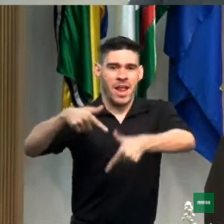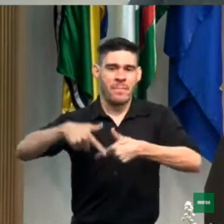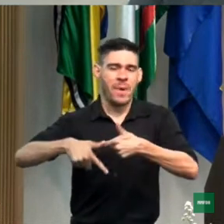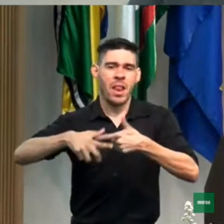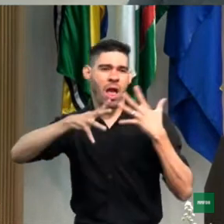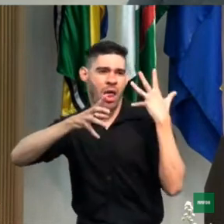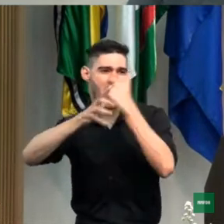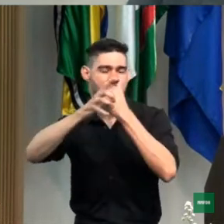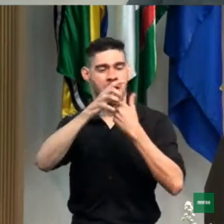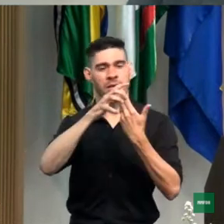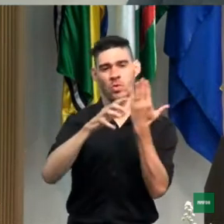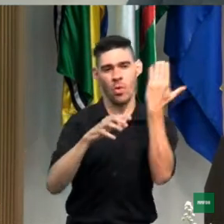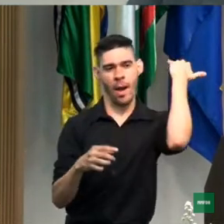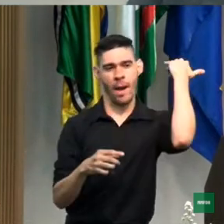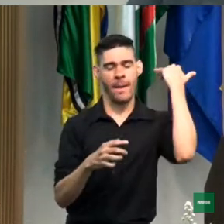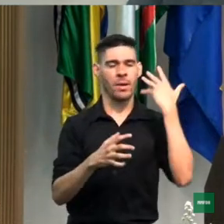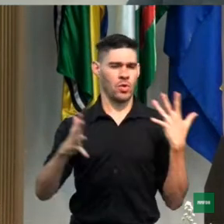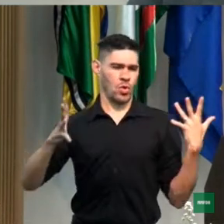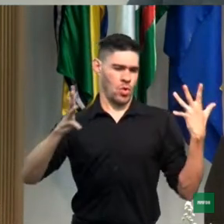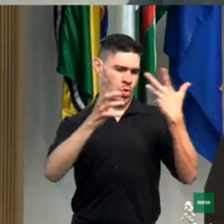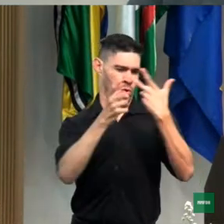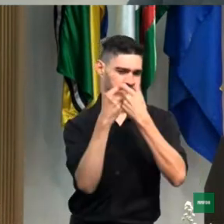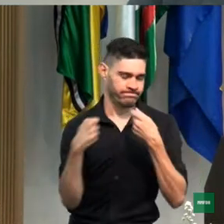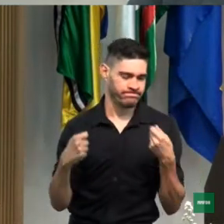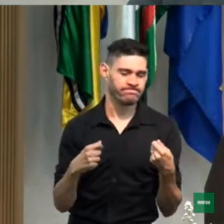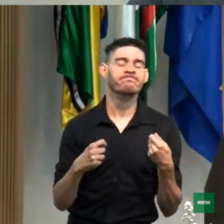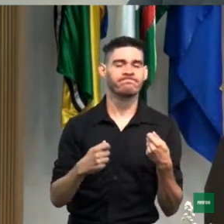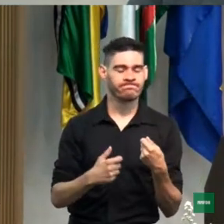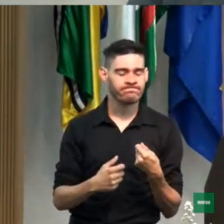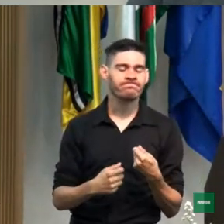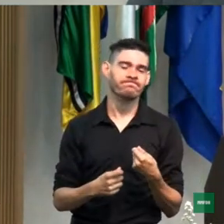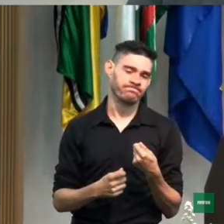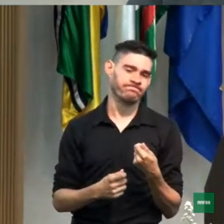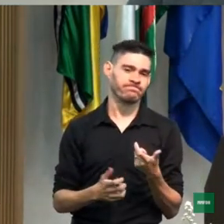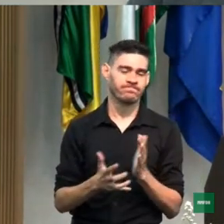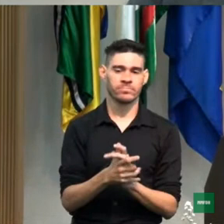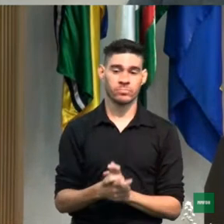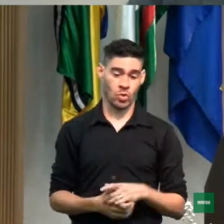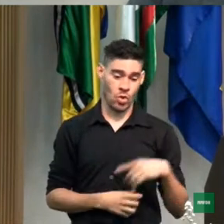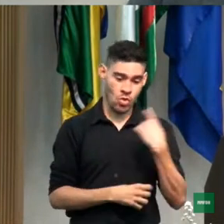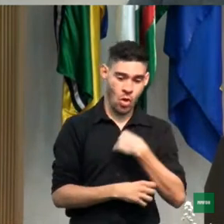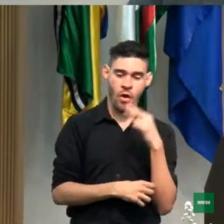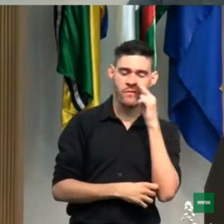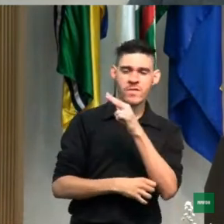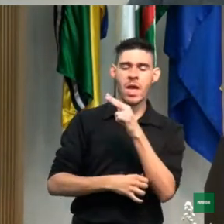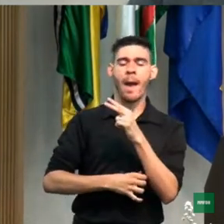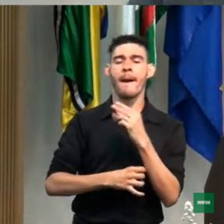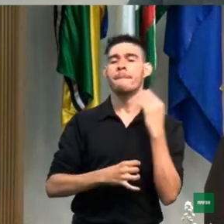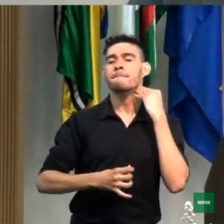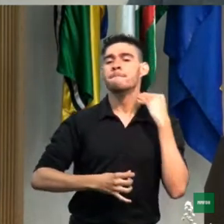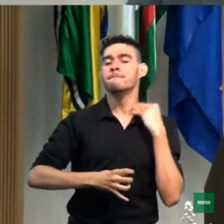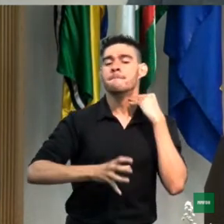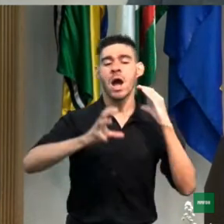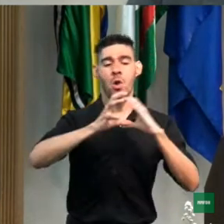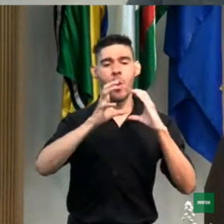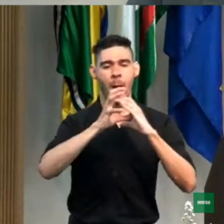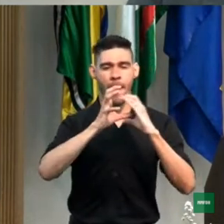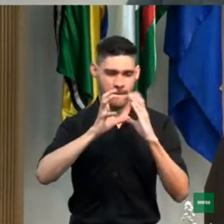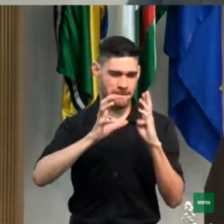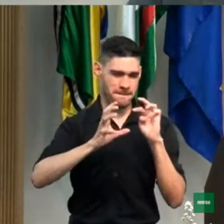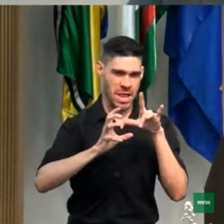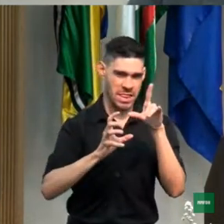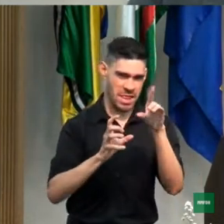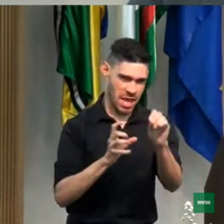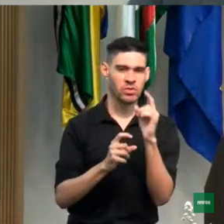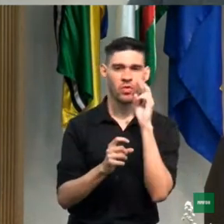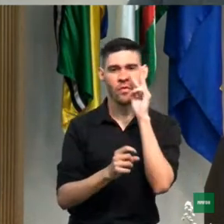Que extraordinário. O que nós vimos do Bradesco, o que nós vimos da Jacto, Jacto é um parceiro já